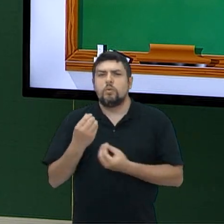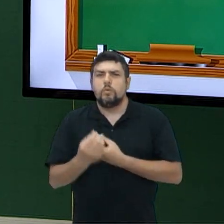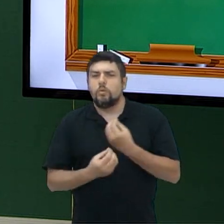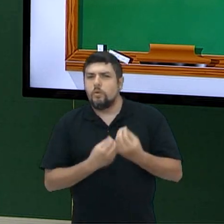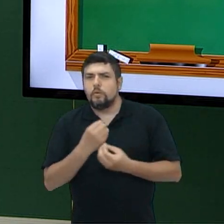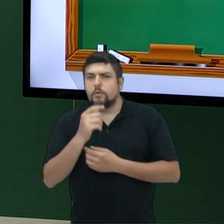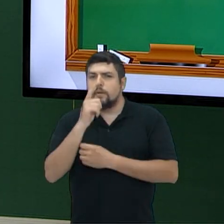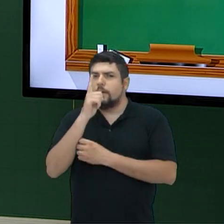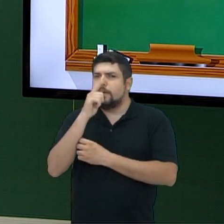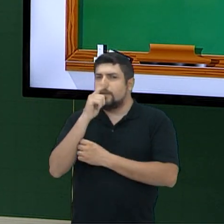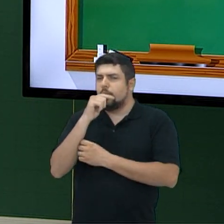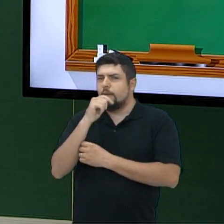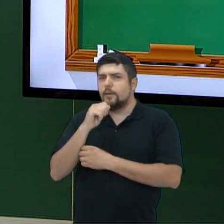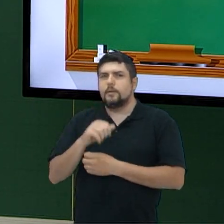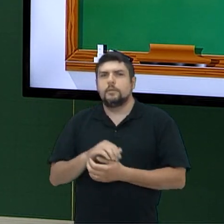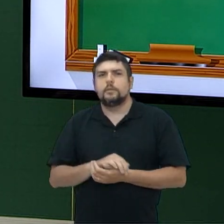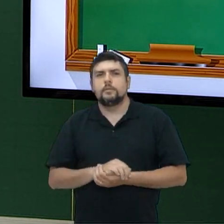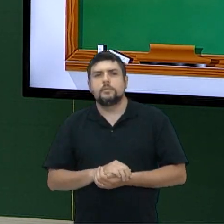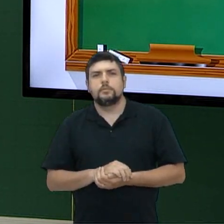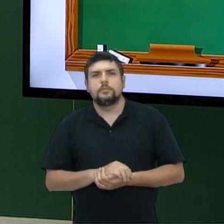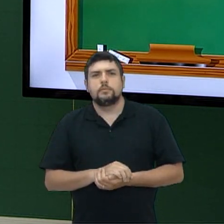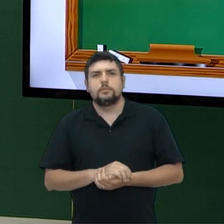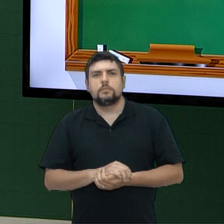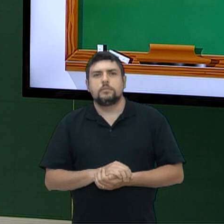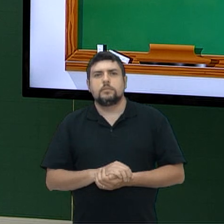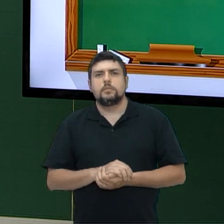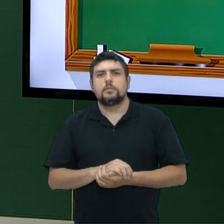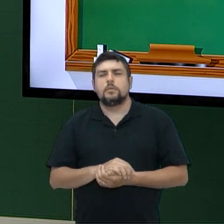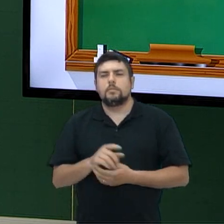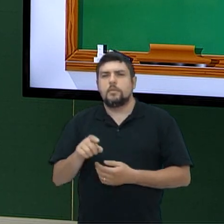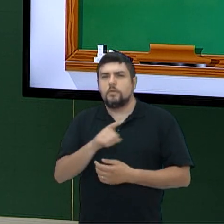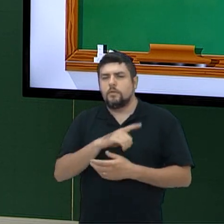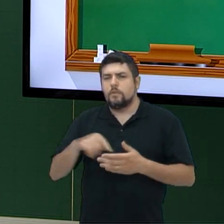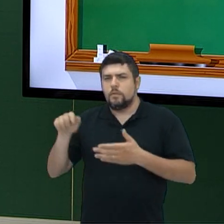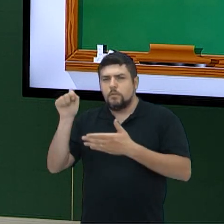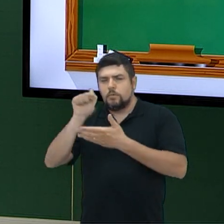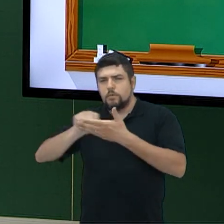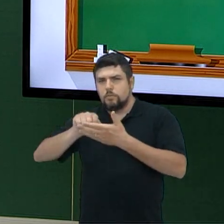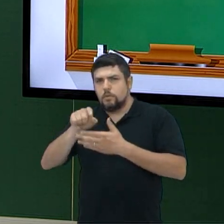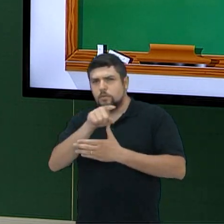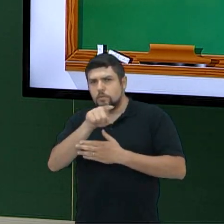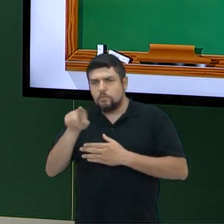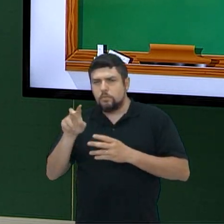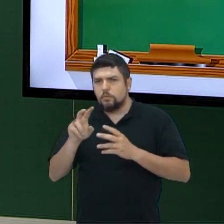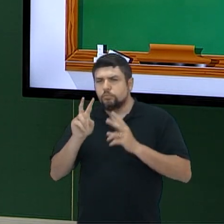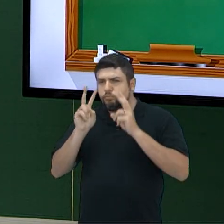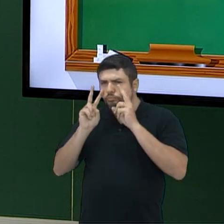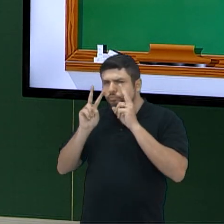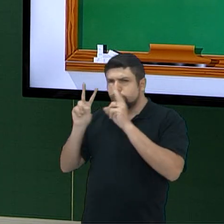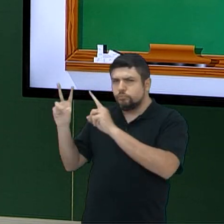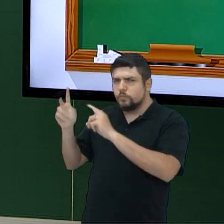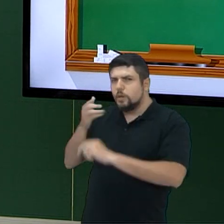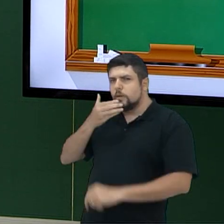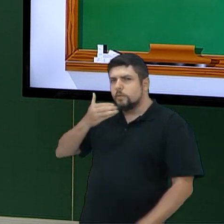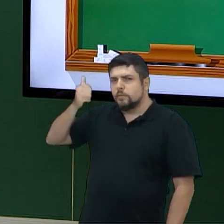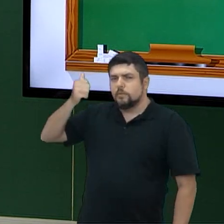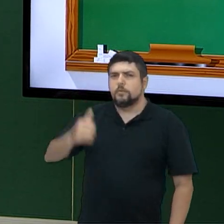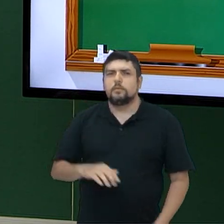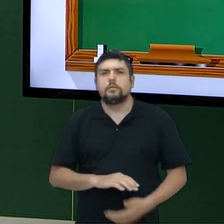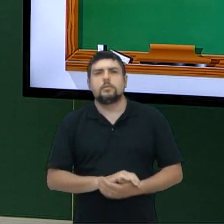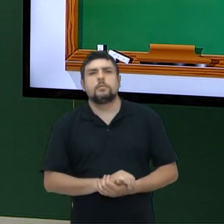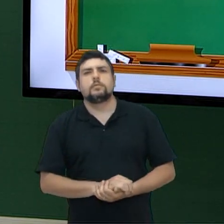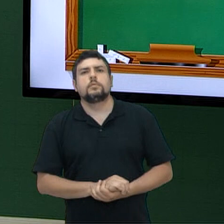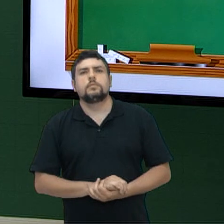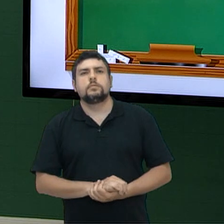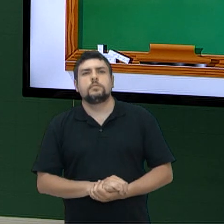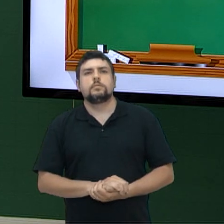da água. Acho que eu vou colocar aqui em cima para vocês enxergarem melhor, tá? Olha lá, então. A molécula da água possui